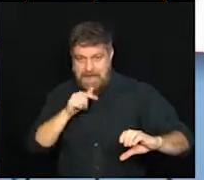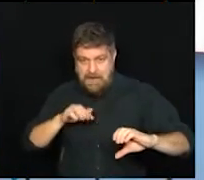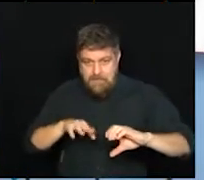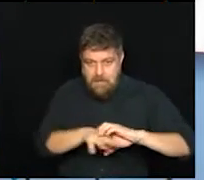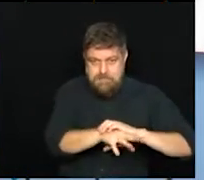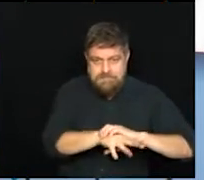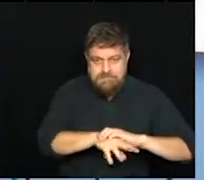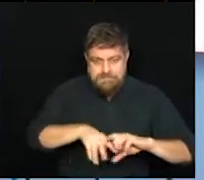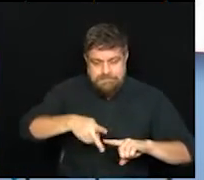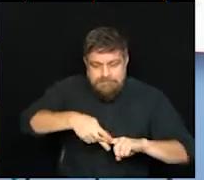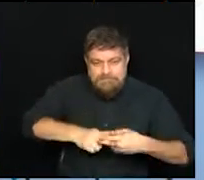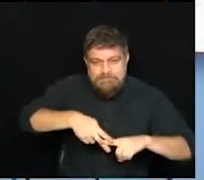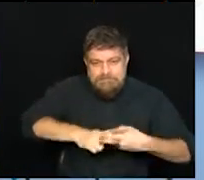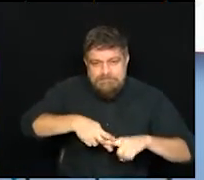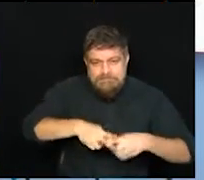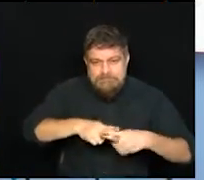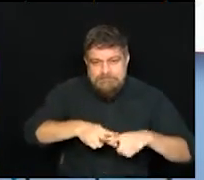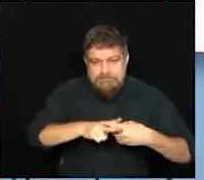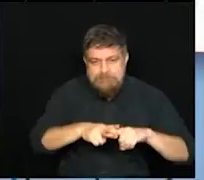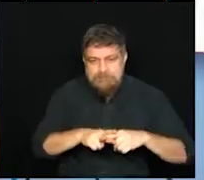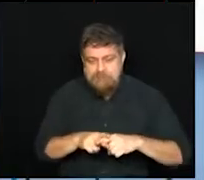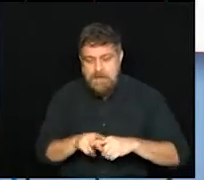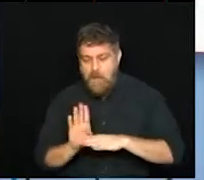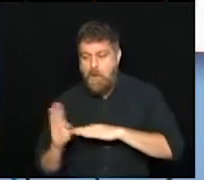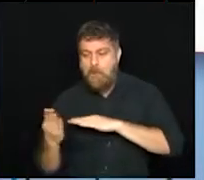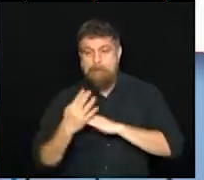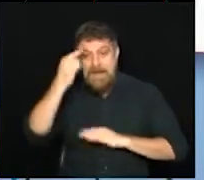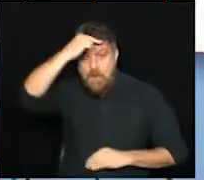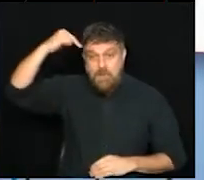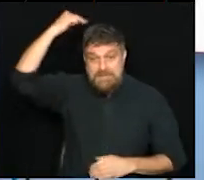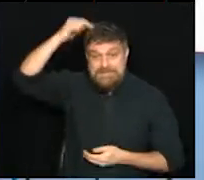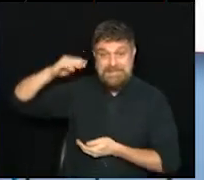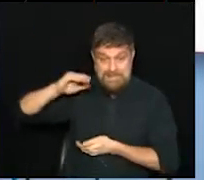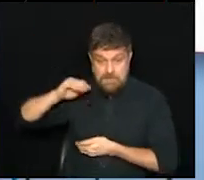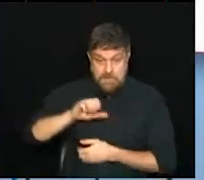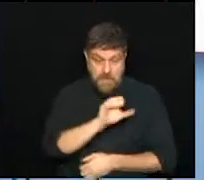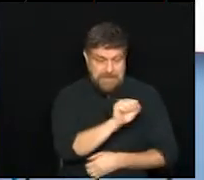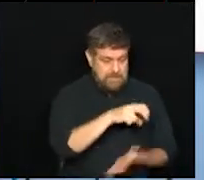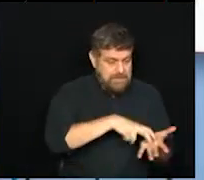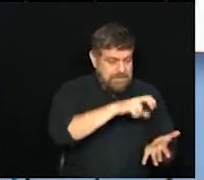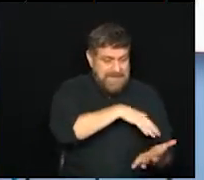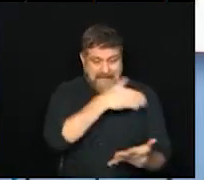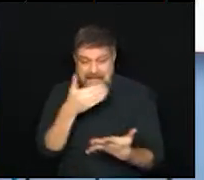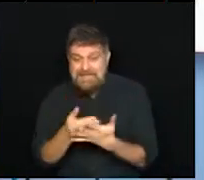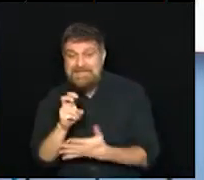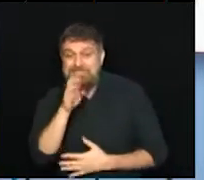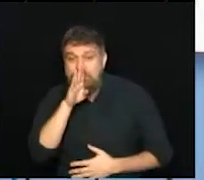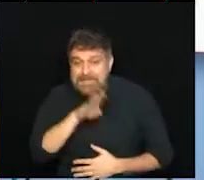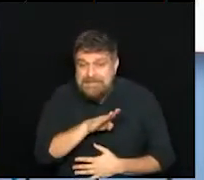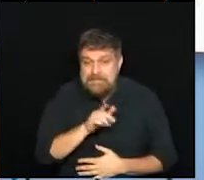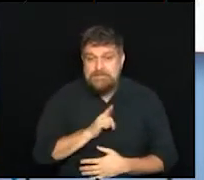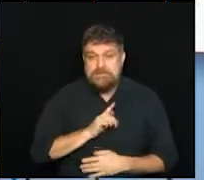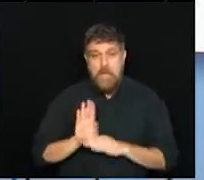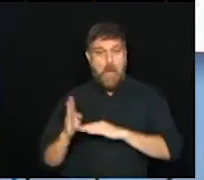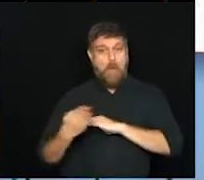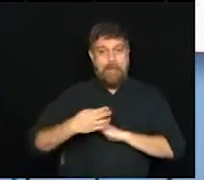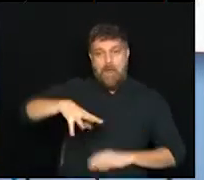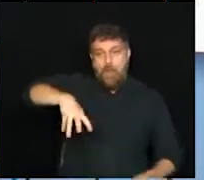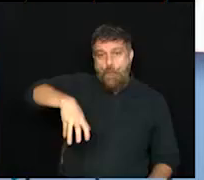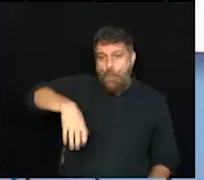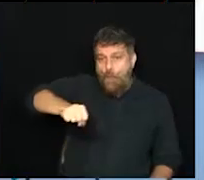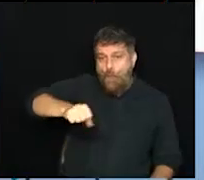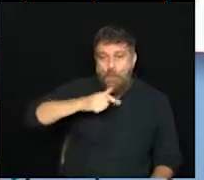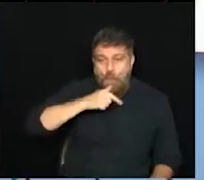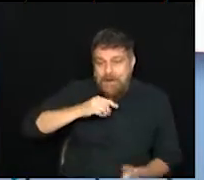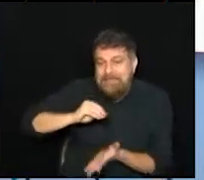redes ali no Jardim Santo Antônio e por isso, das 8 da manhã às 5 da tarde, o bairro ficará